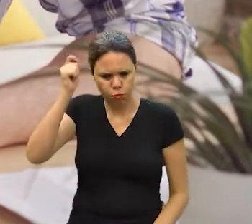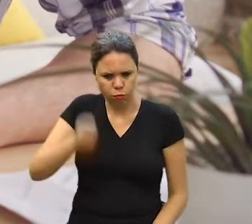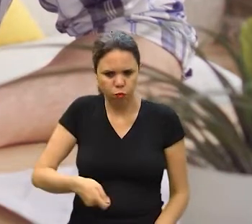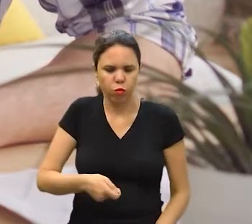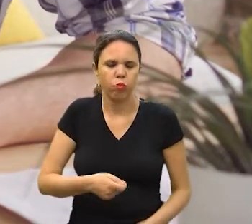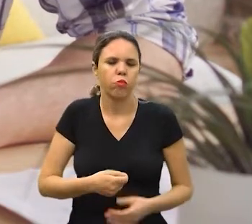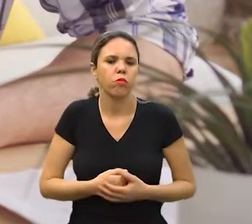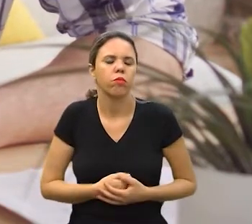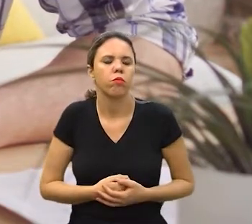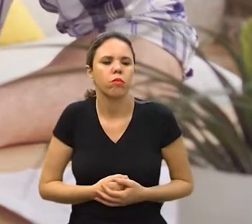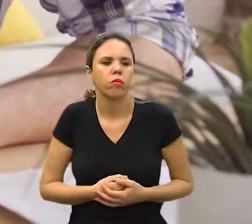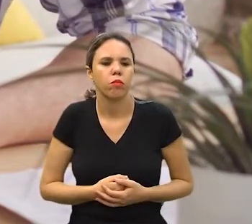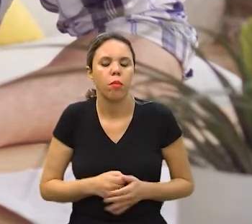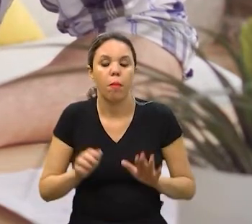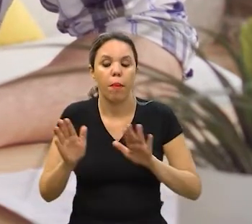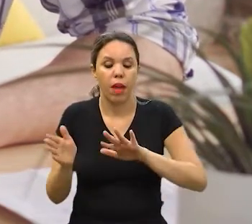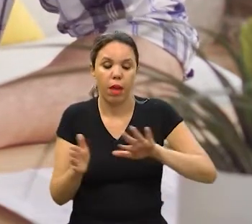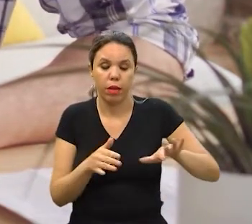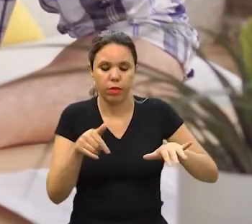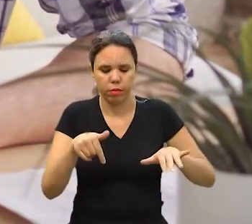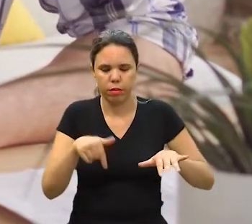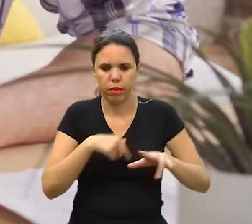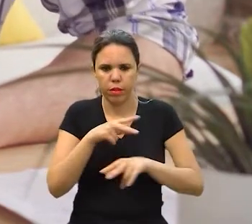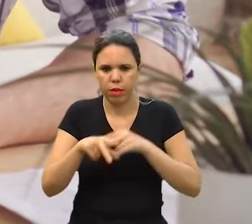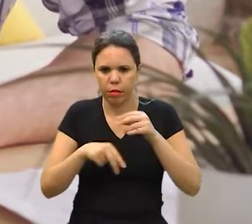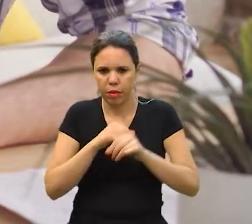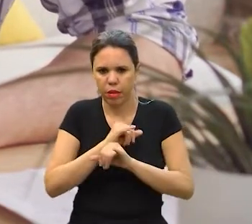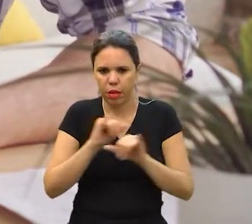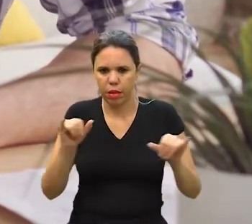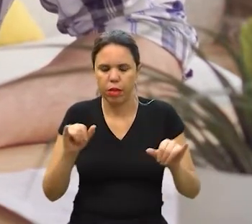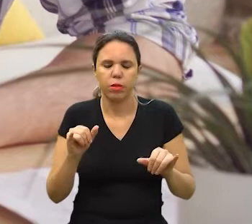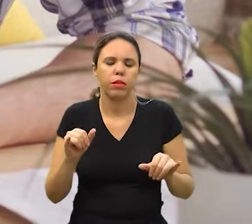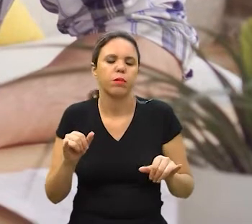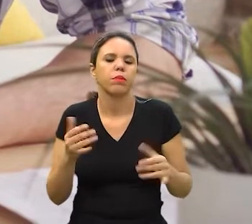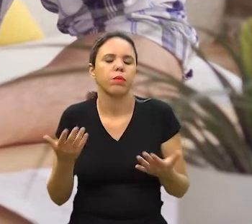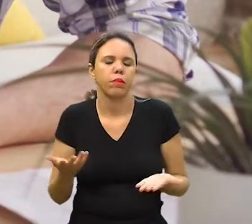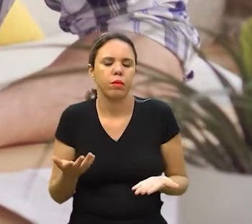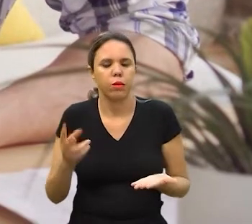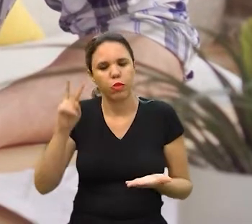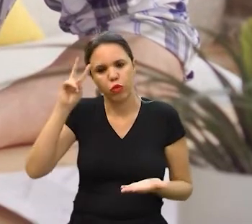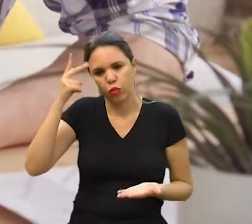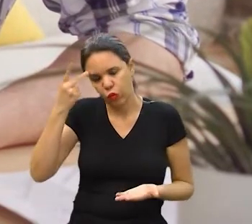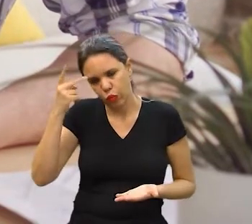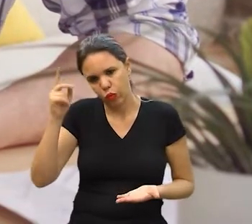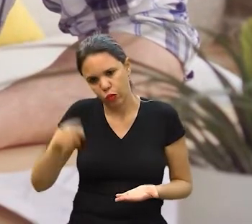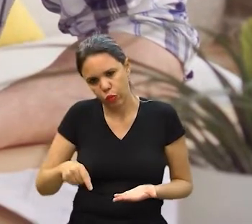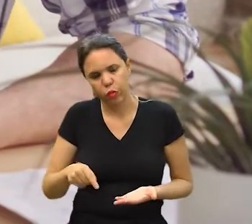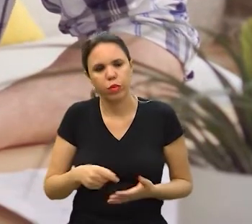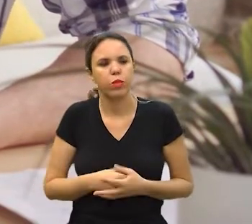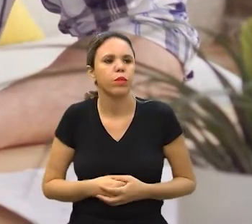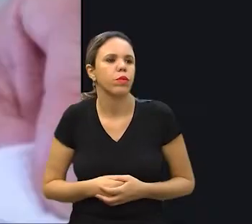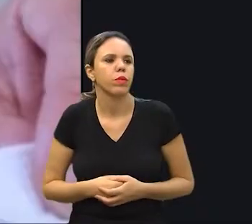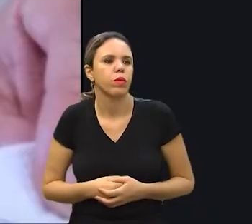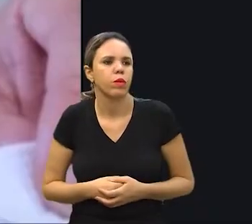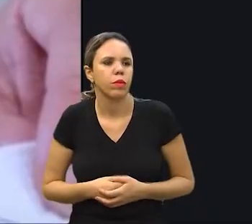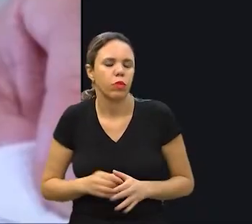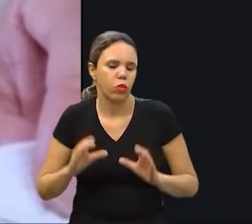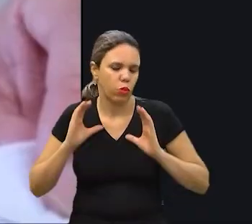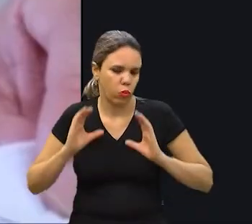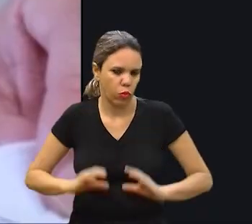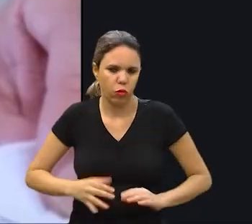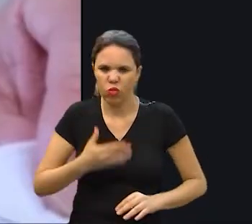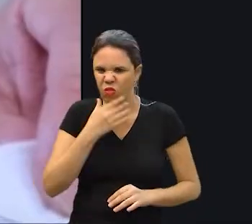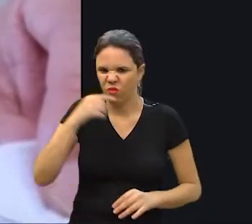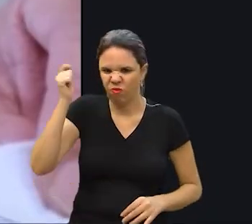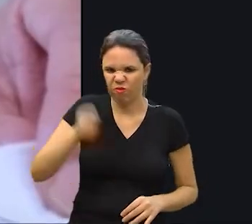machista. E a campanha do Laço Branco é justamente isso. Desconstruir essa